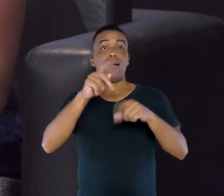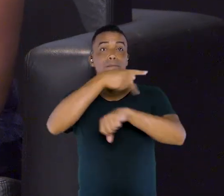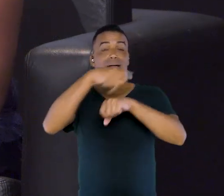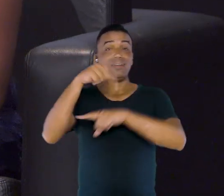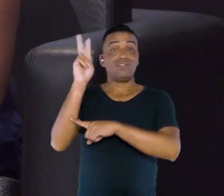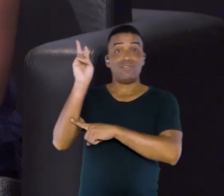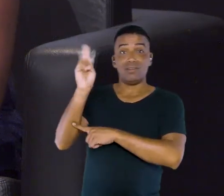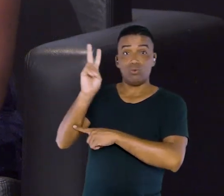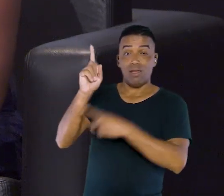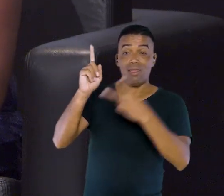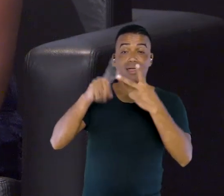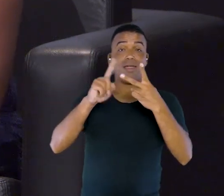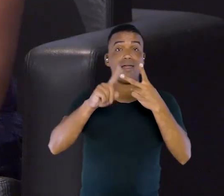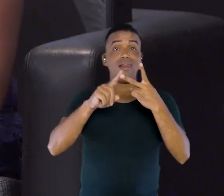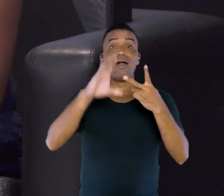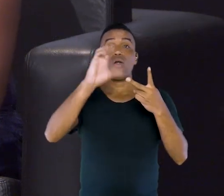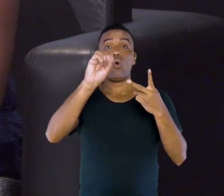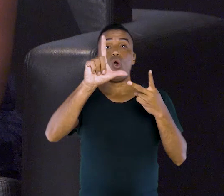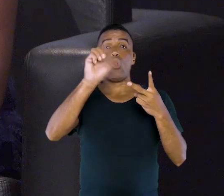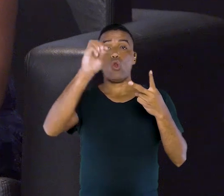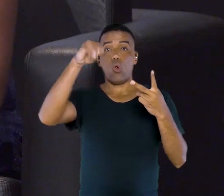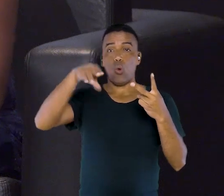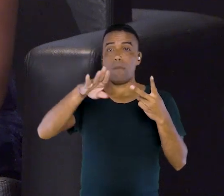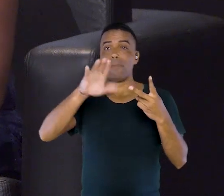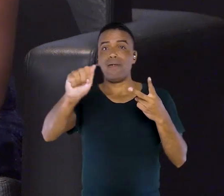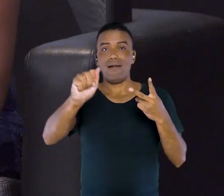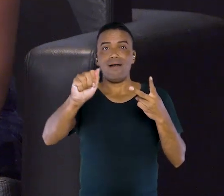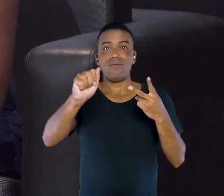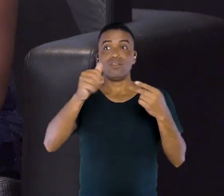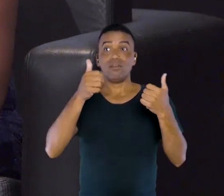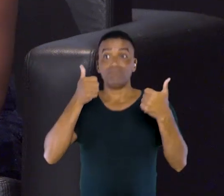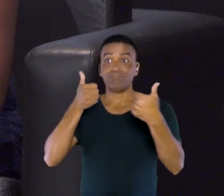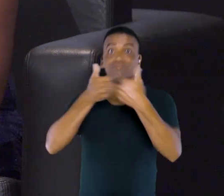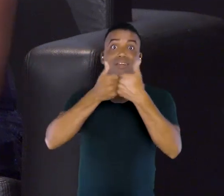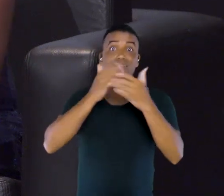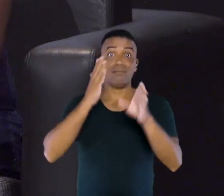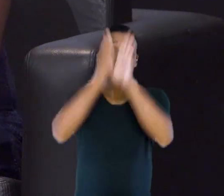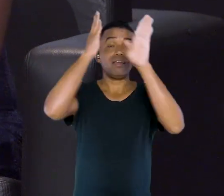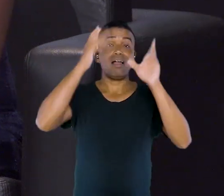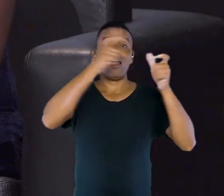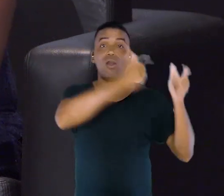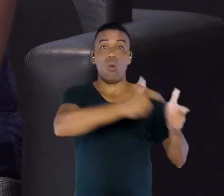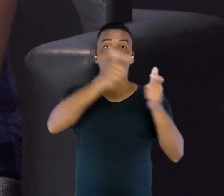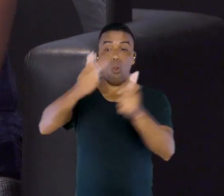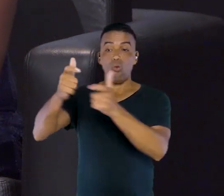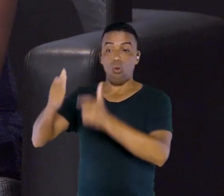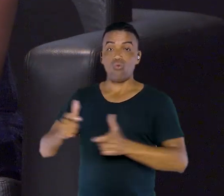e Colômbia, você se depara com esses lugares, né?